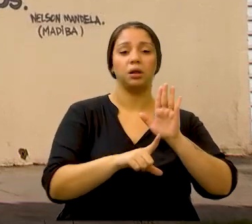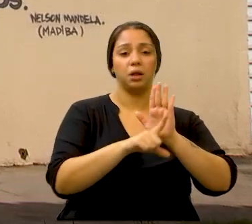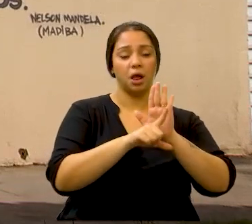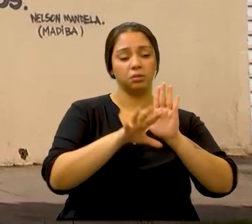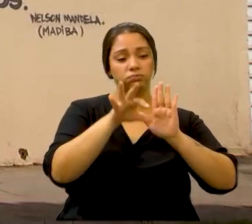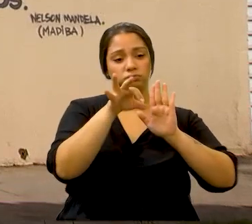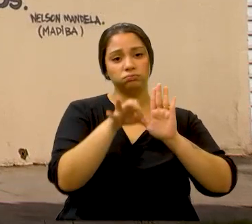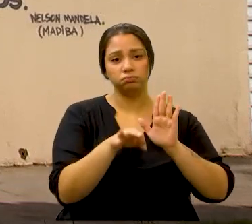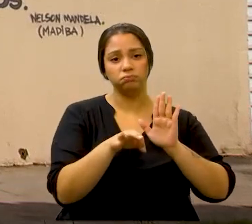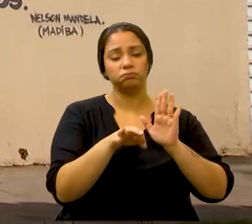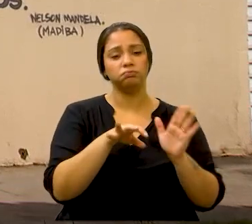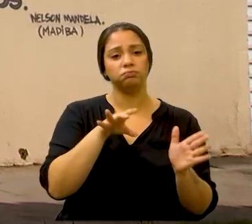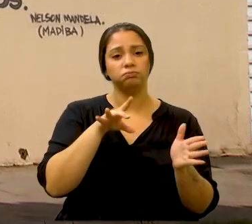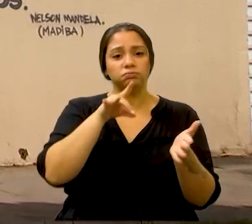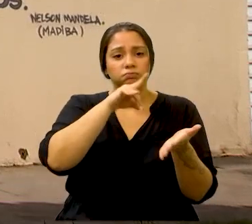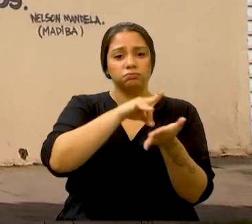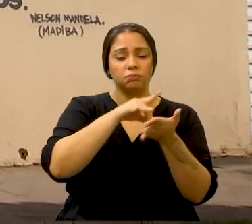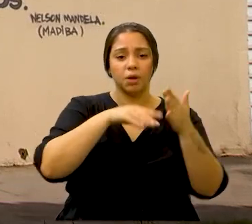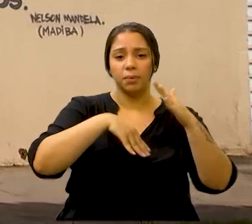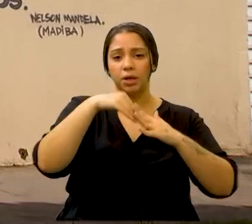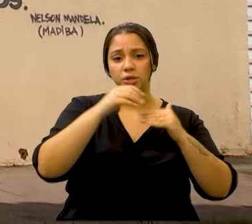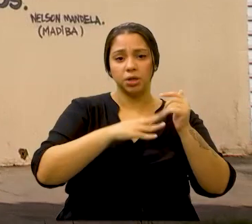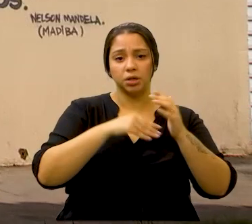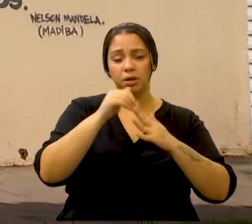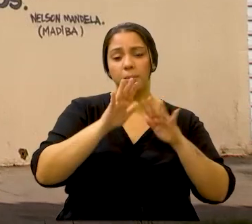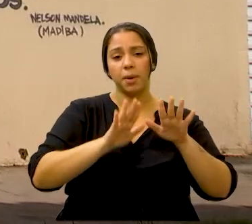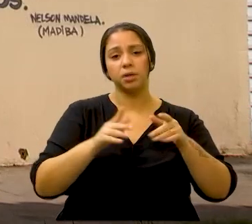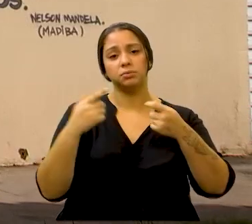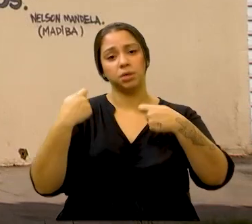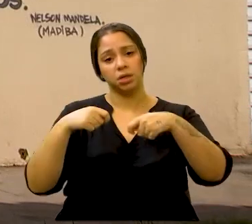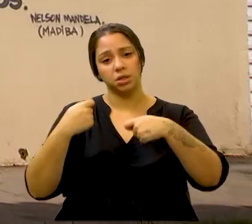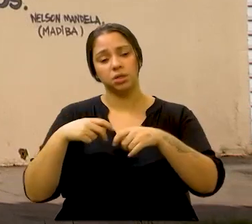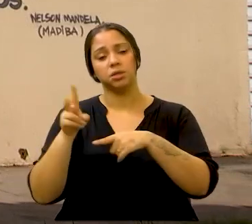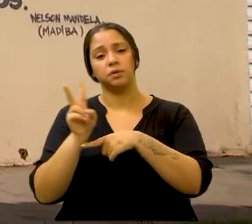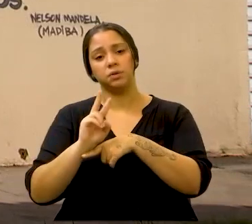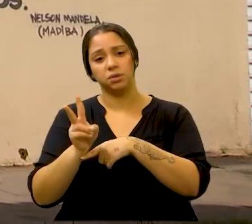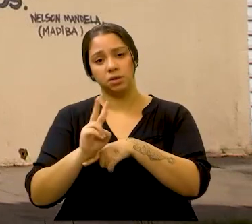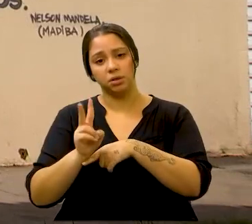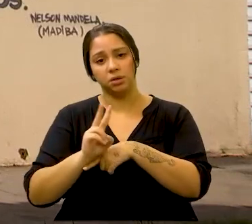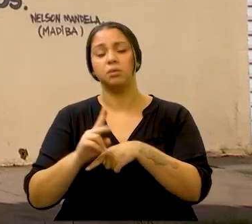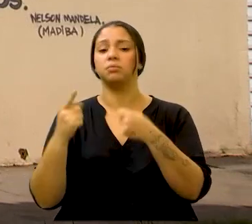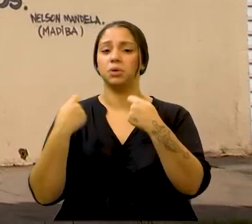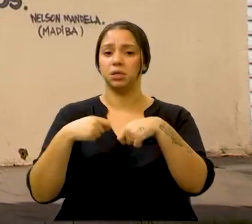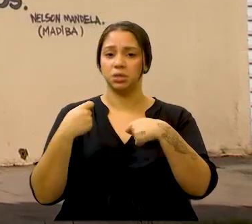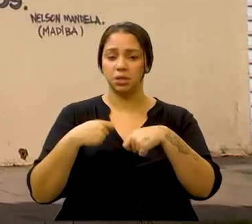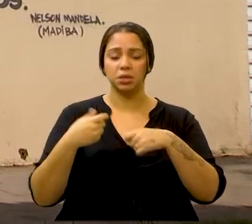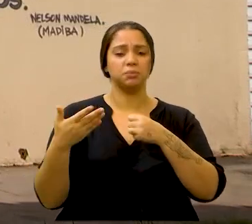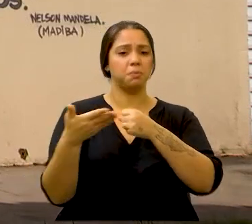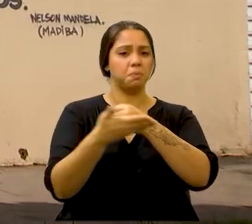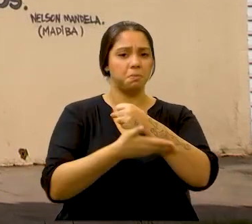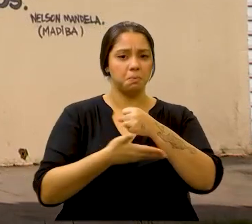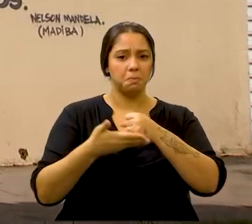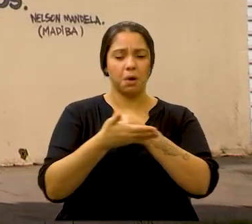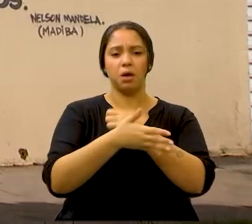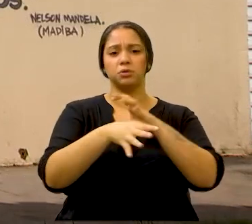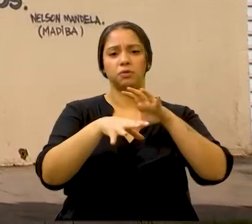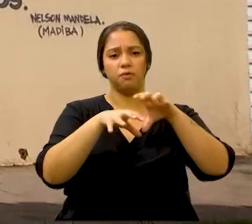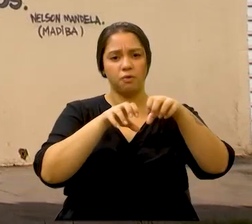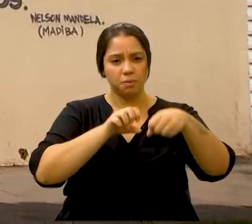lei ela se dá, ela se concretiza na prática se não houver uma fiscalização. Então é preciso dar todo o